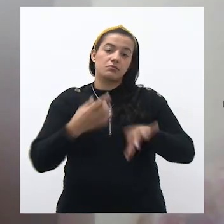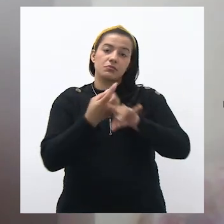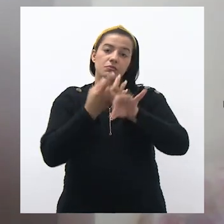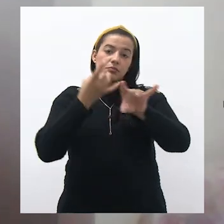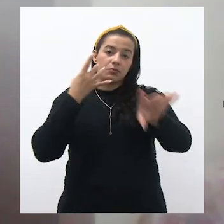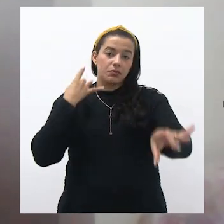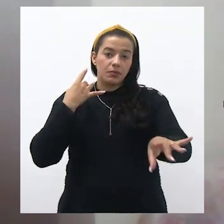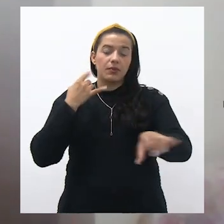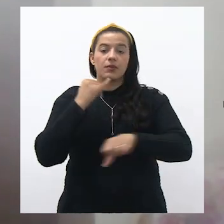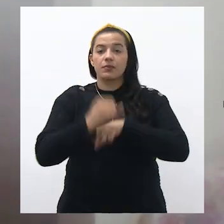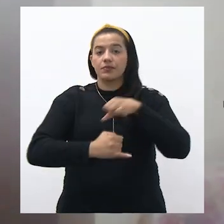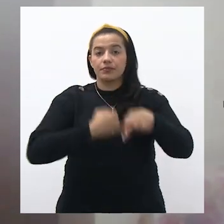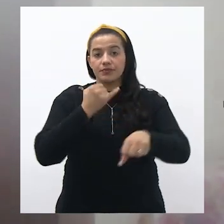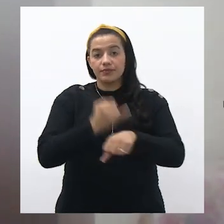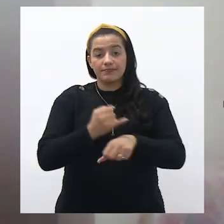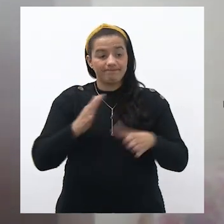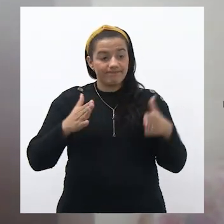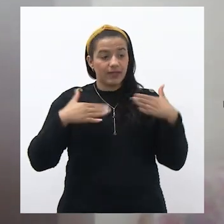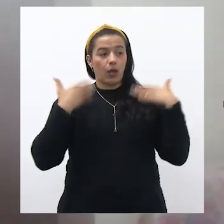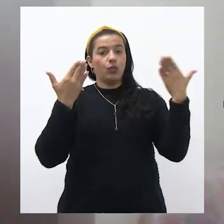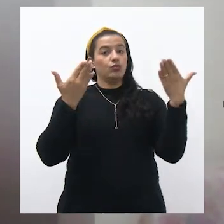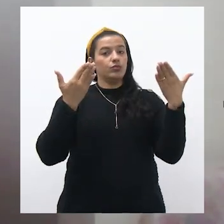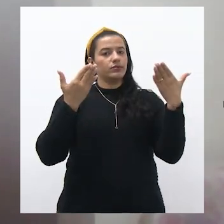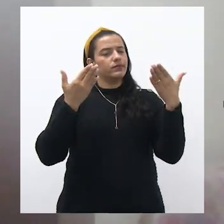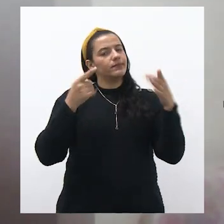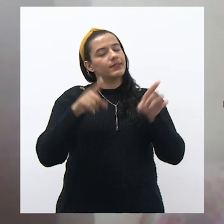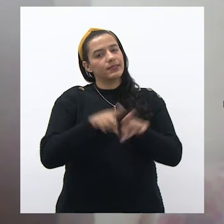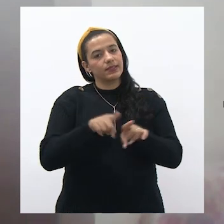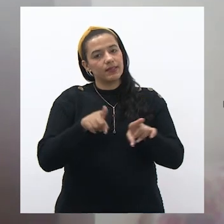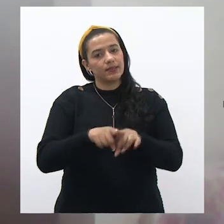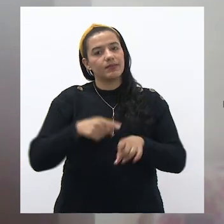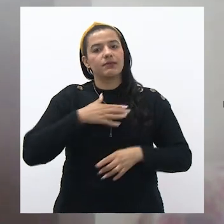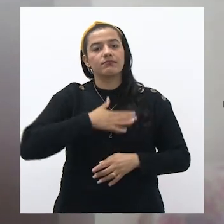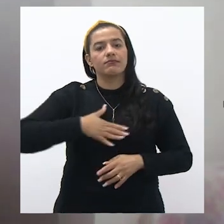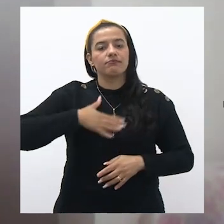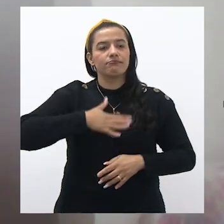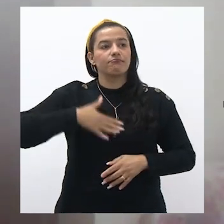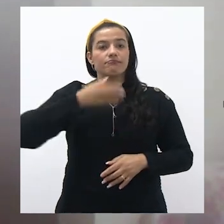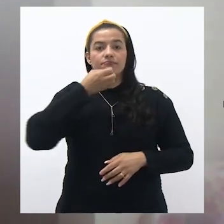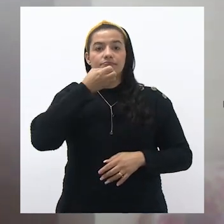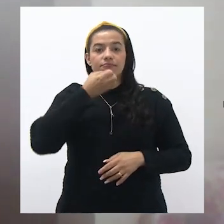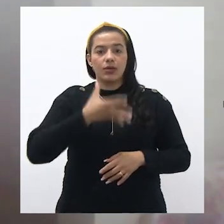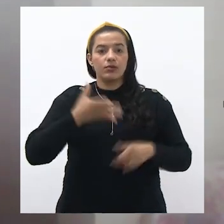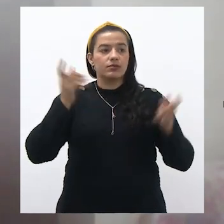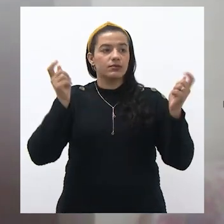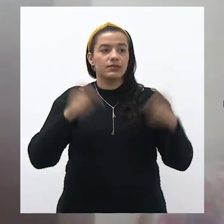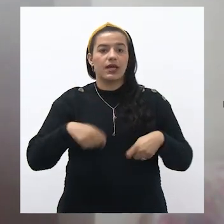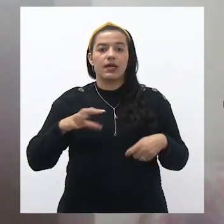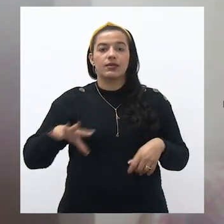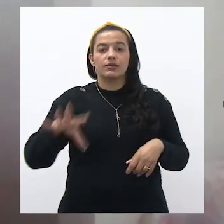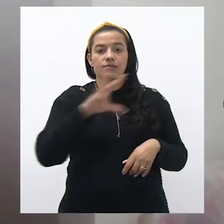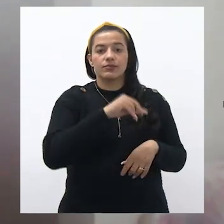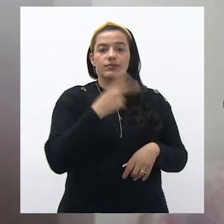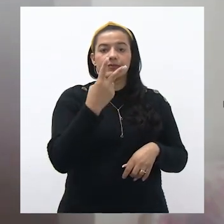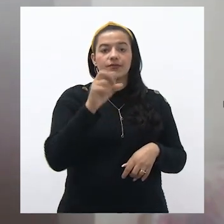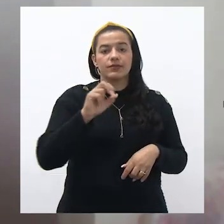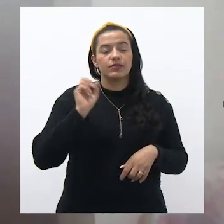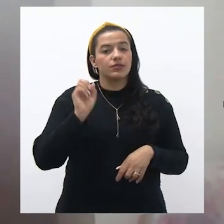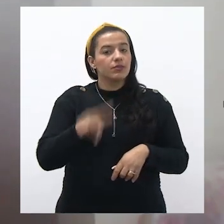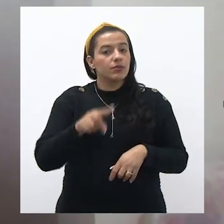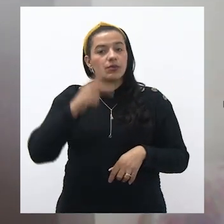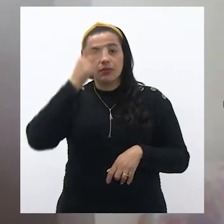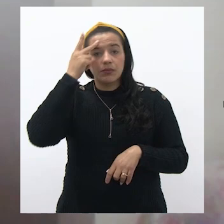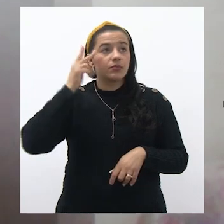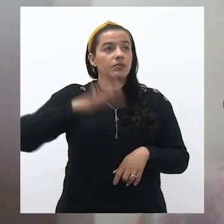virtual, me dá um susto, mas também, ao mesmo tempo, me diz que bom eu poder estar com 20 mil professores de